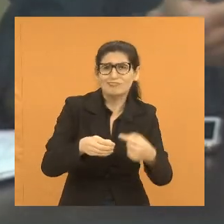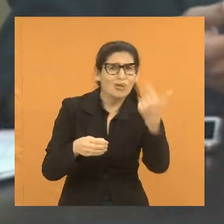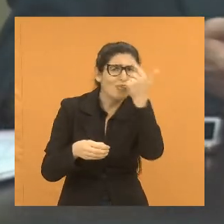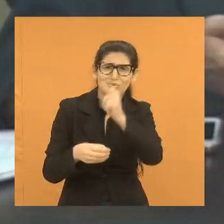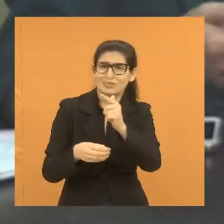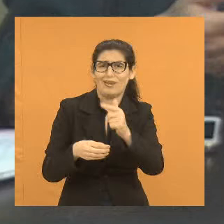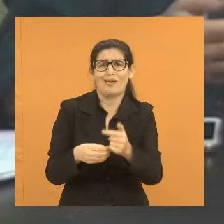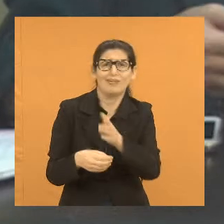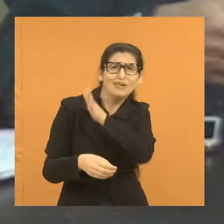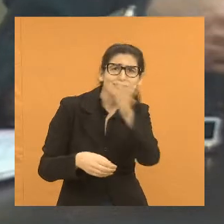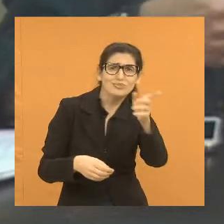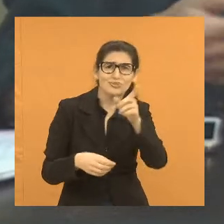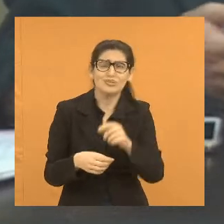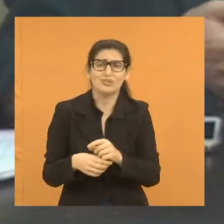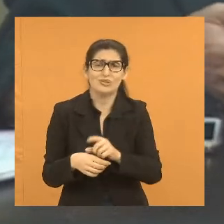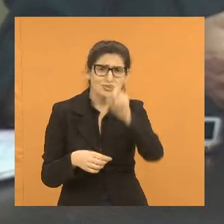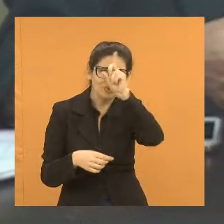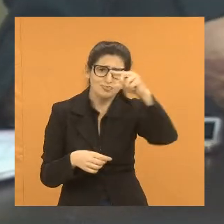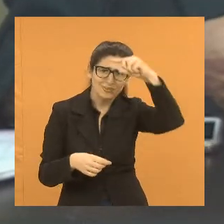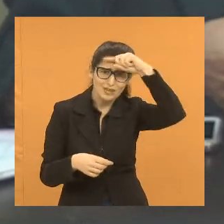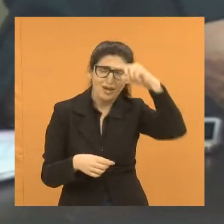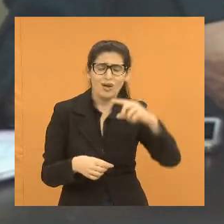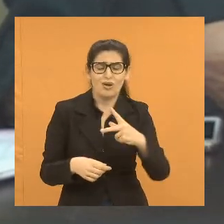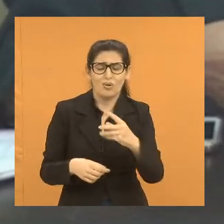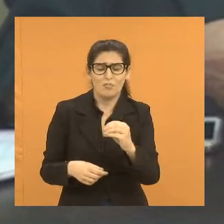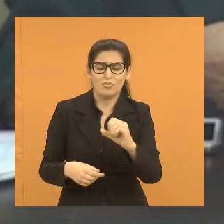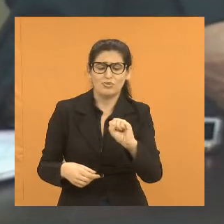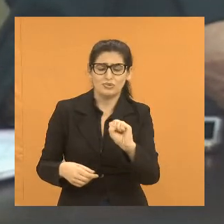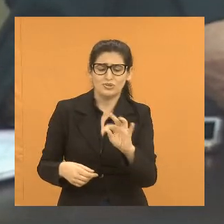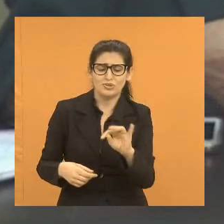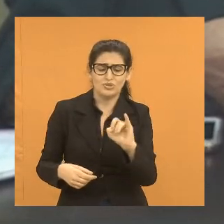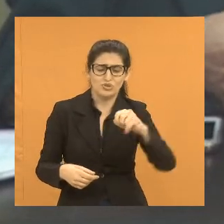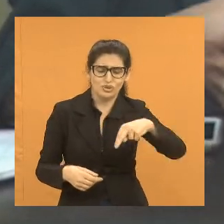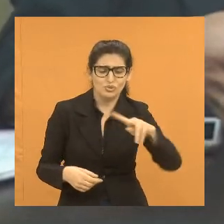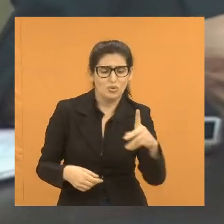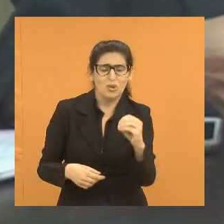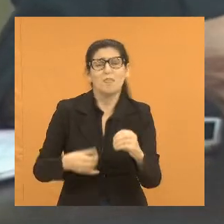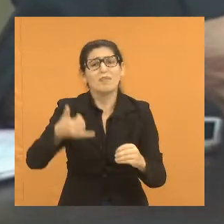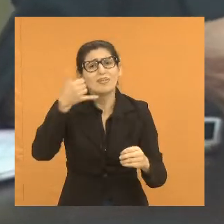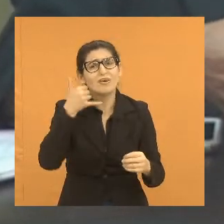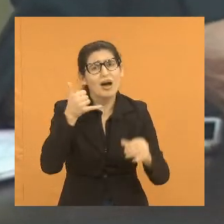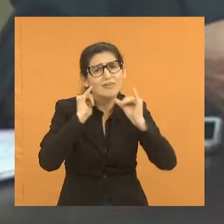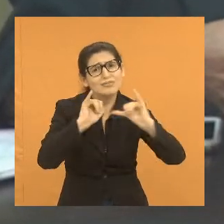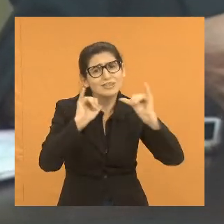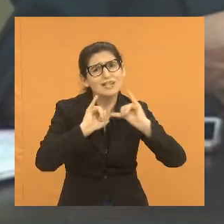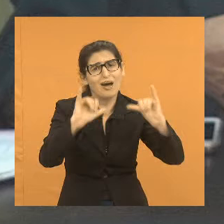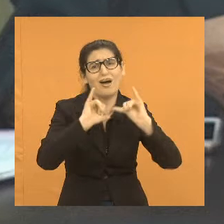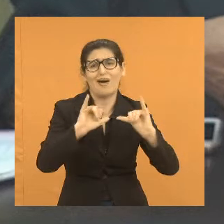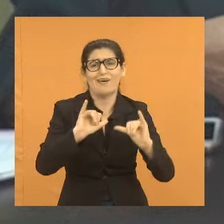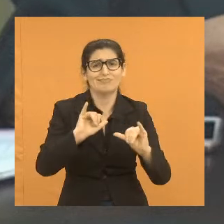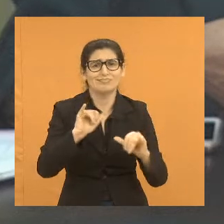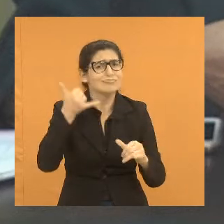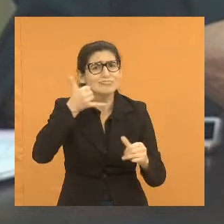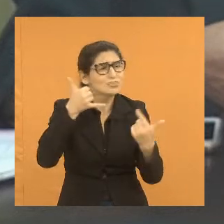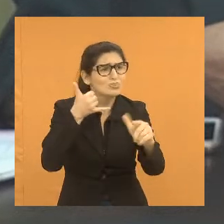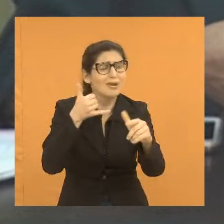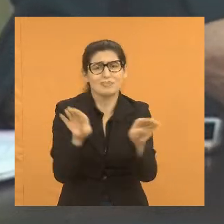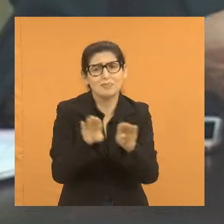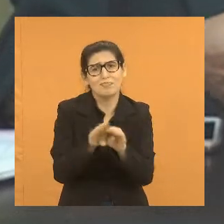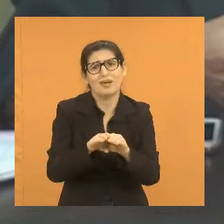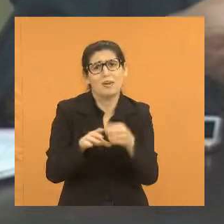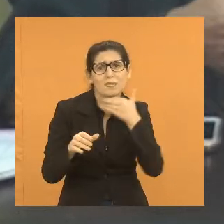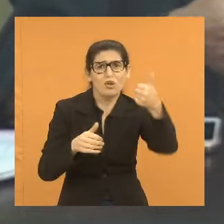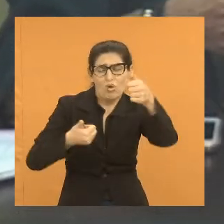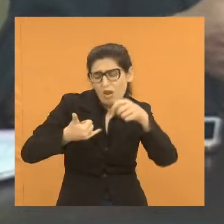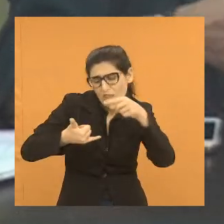postinho para avisar. Então, a gente está entrando assim, com essa nova tecnologia, e está previsto